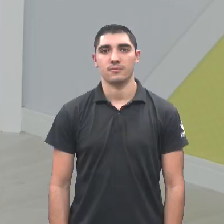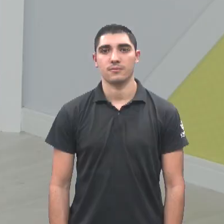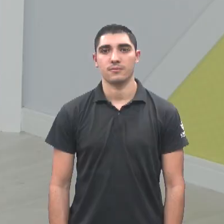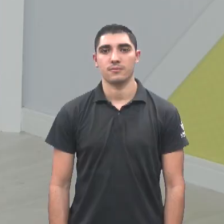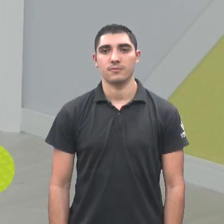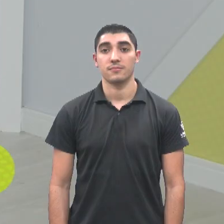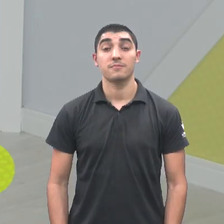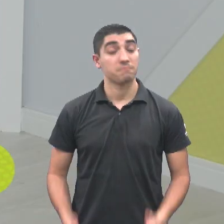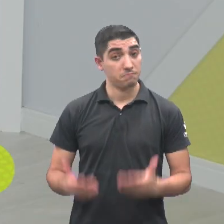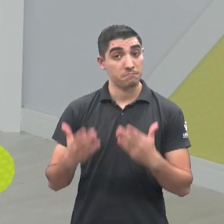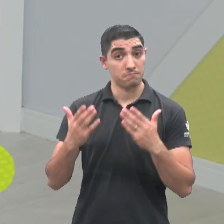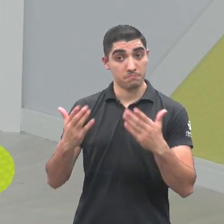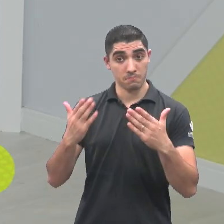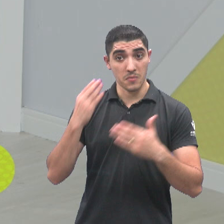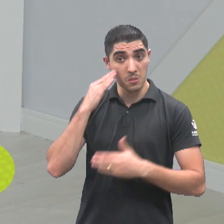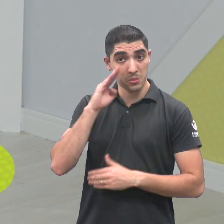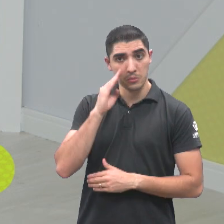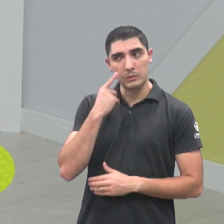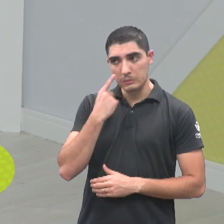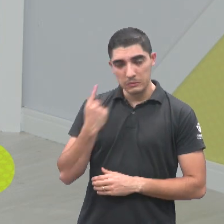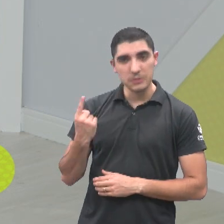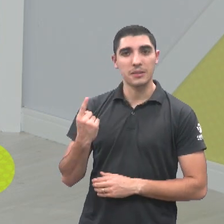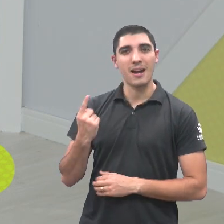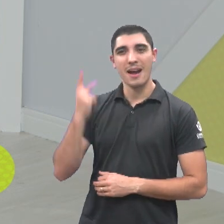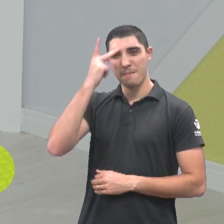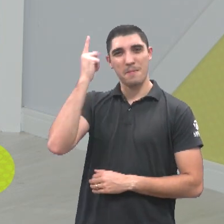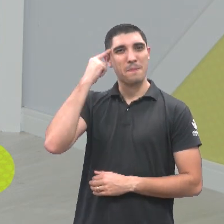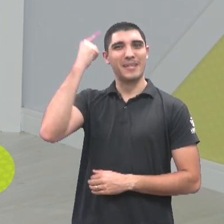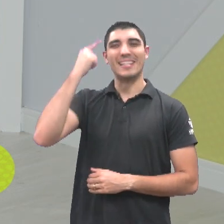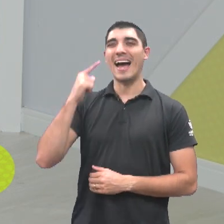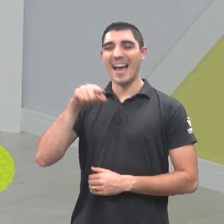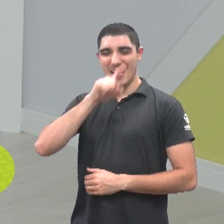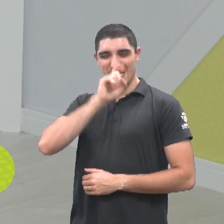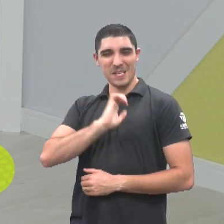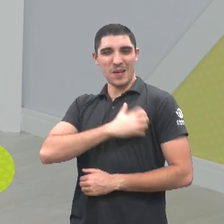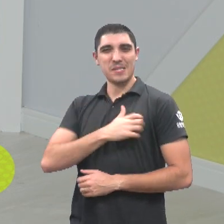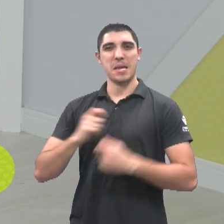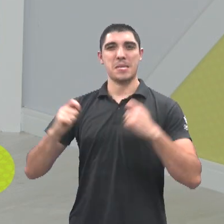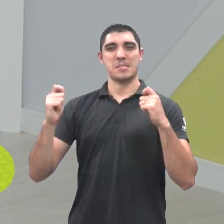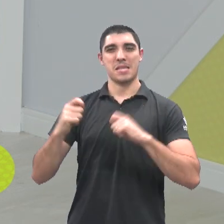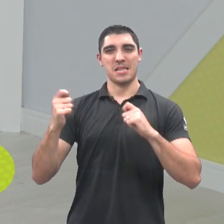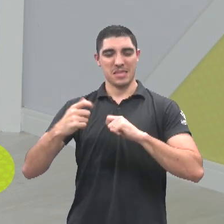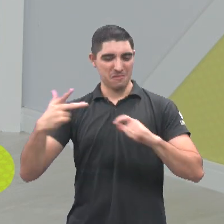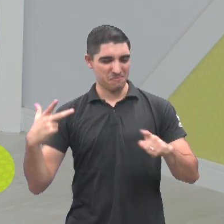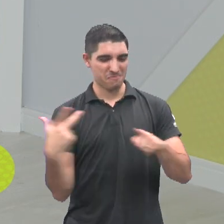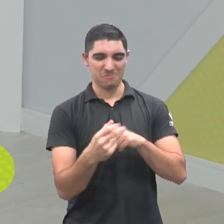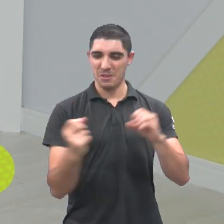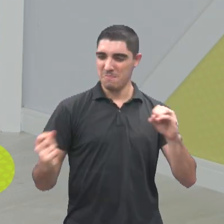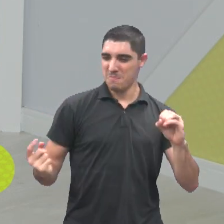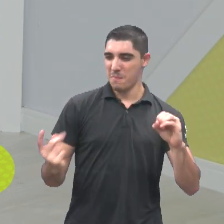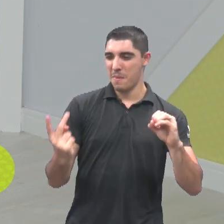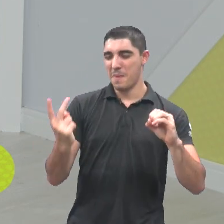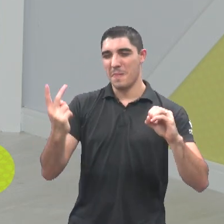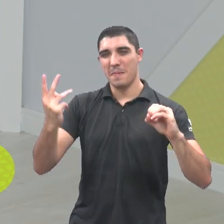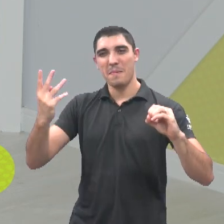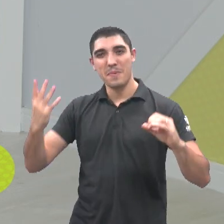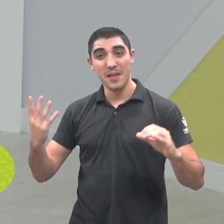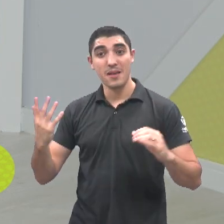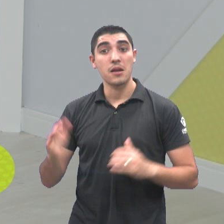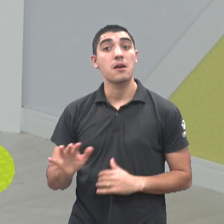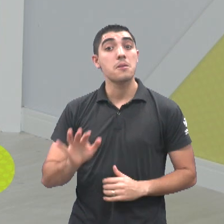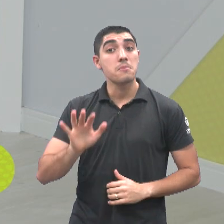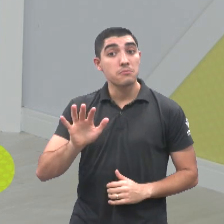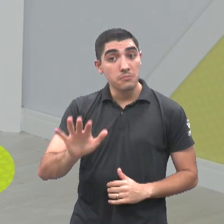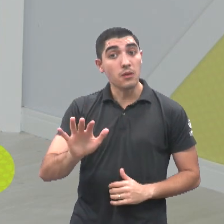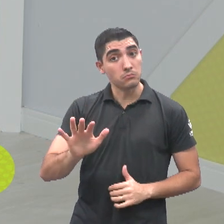Pois é, Brunão, quem esperava aí um resultado positivo, até um resultado com muitos gols a favor do São José, mediante os últimos